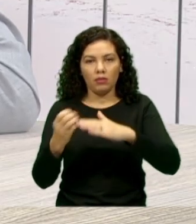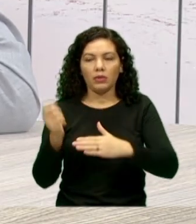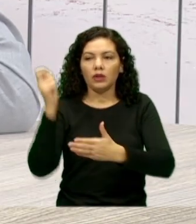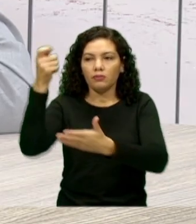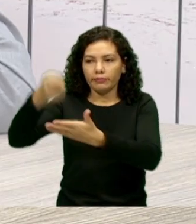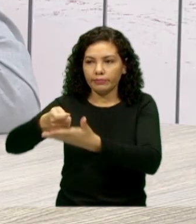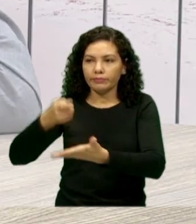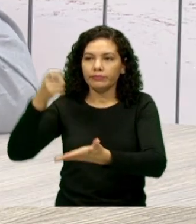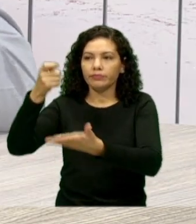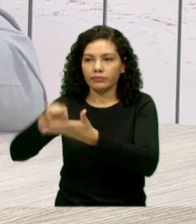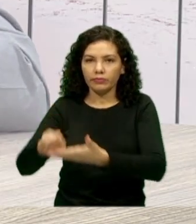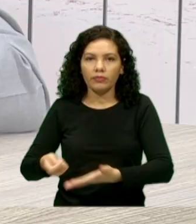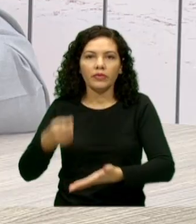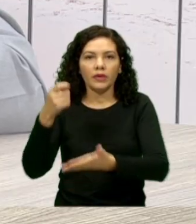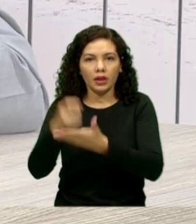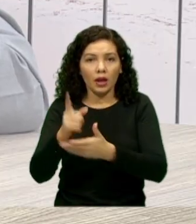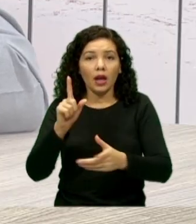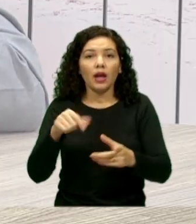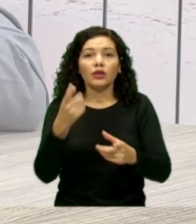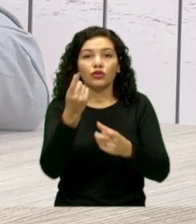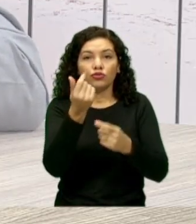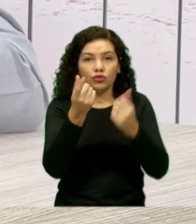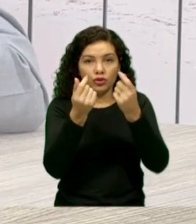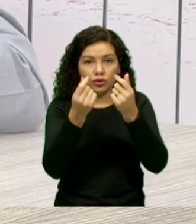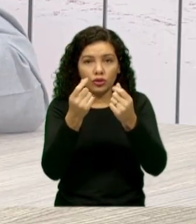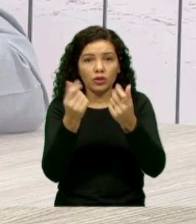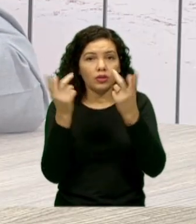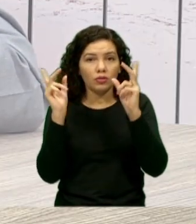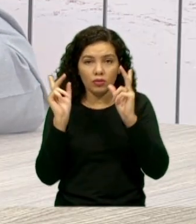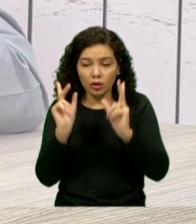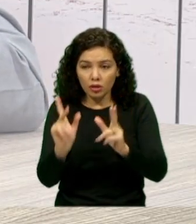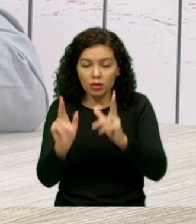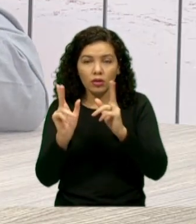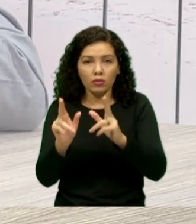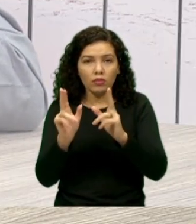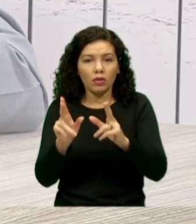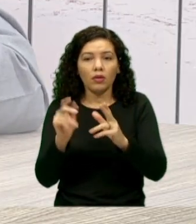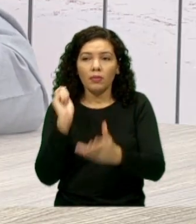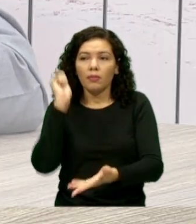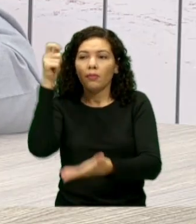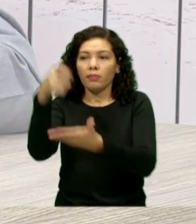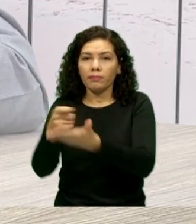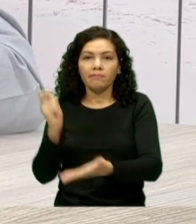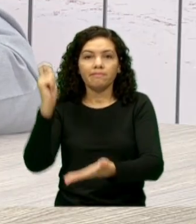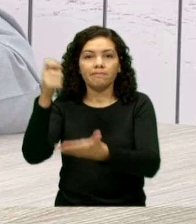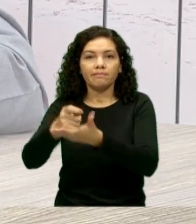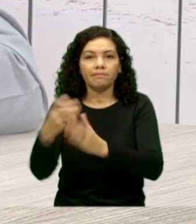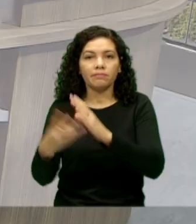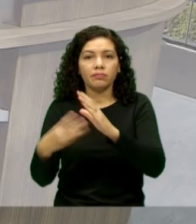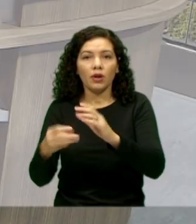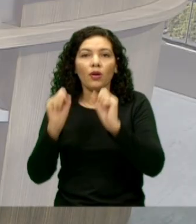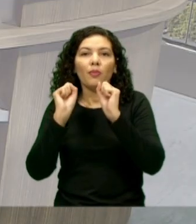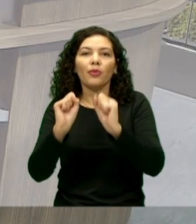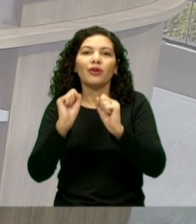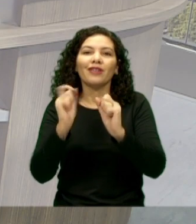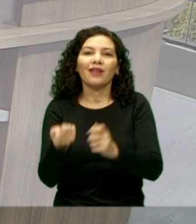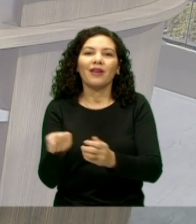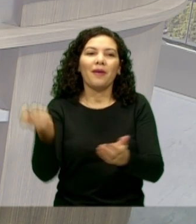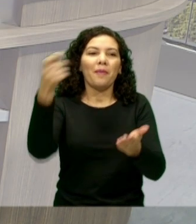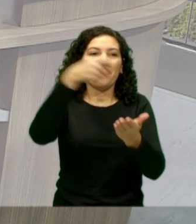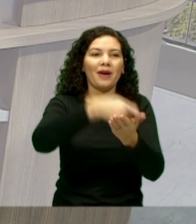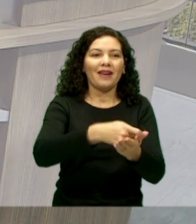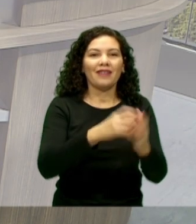dinheiro que poderia estar sendo o mesmo dinheiro, exatamente o mesmo dinheiro que está pagando pessoas, poderia estar pagando